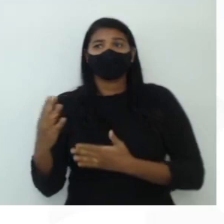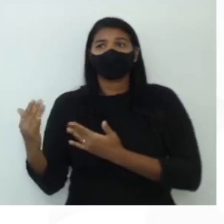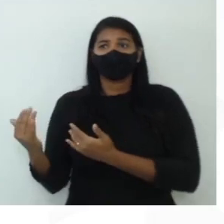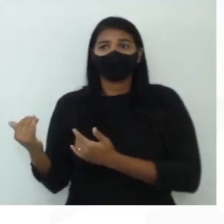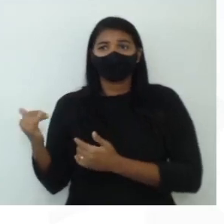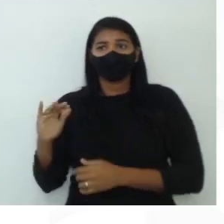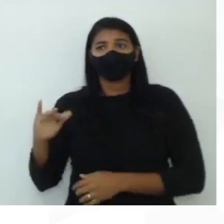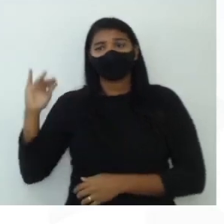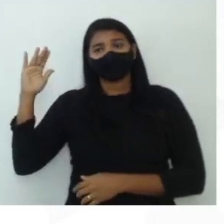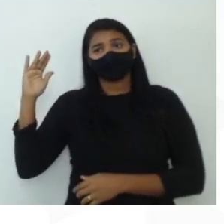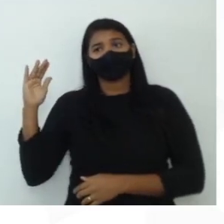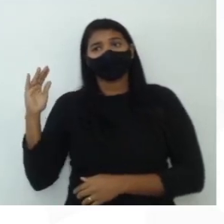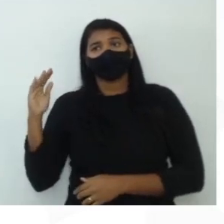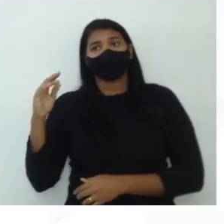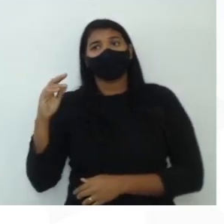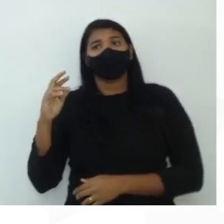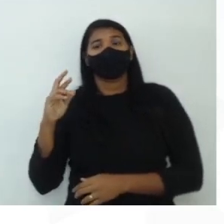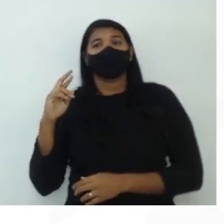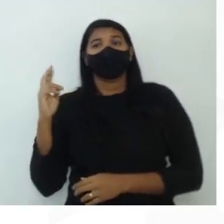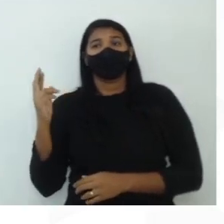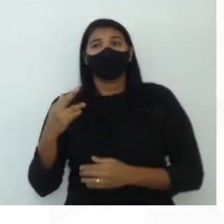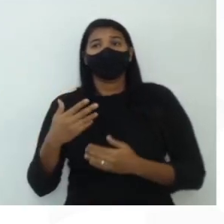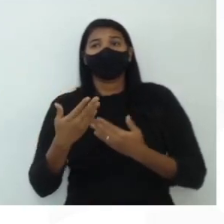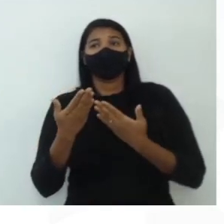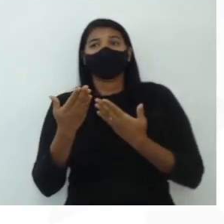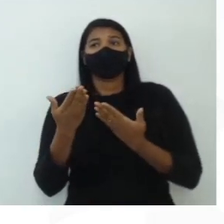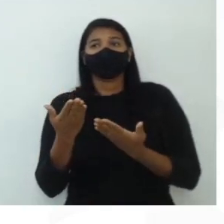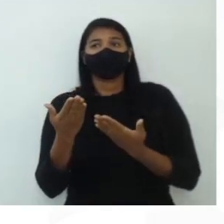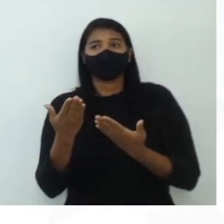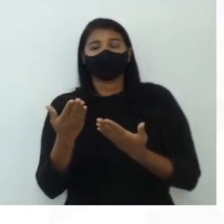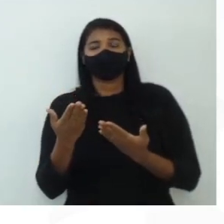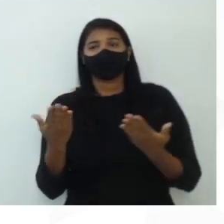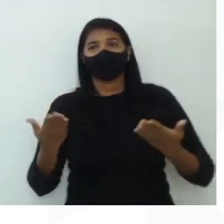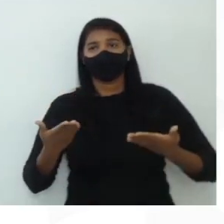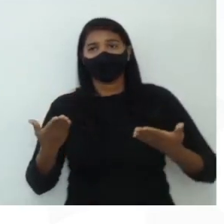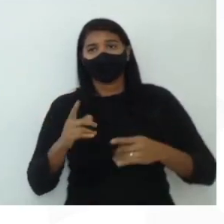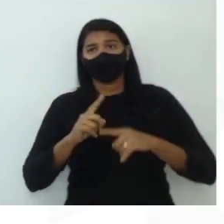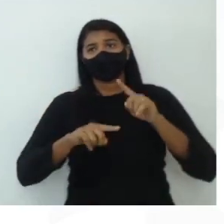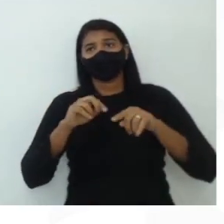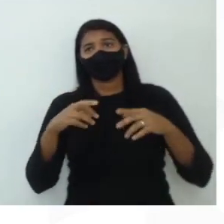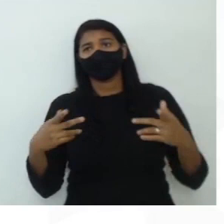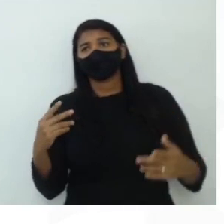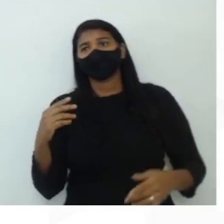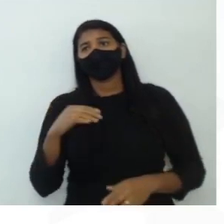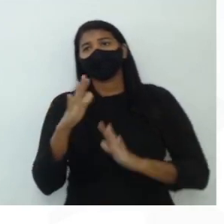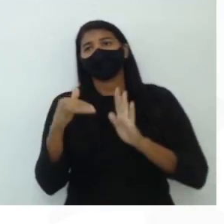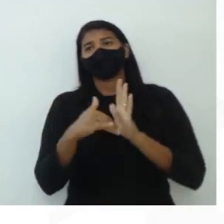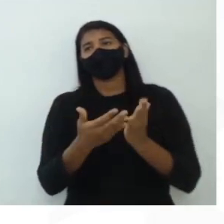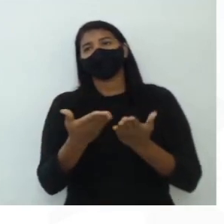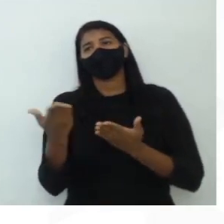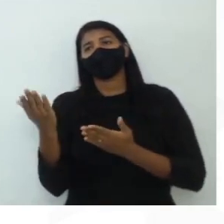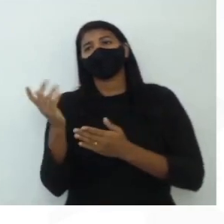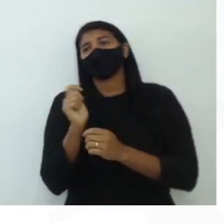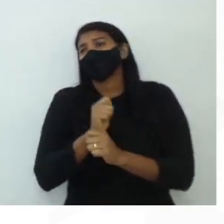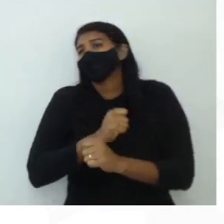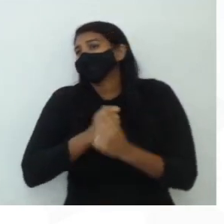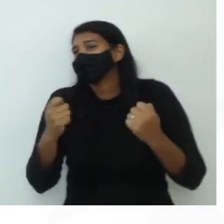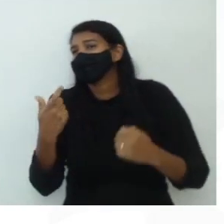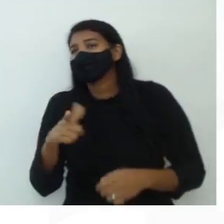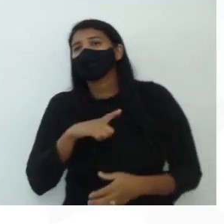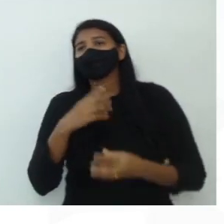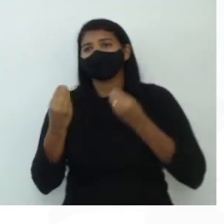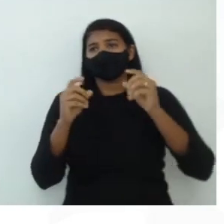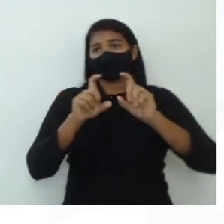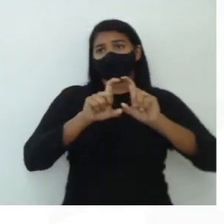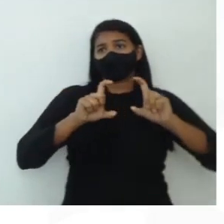recursos naturais à disposição da atual. Todos sabem que é impossível colocar uma cerca em volta de